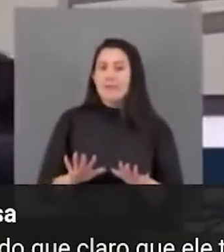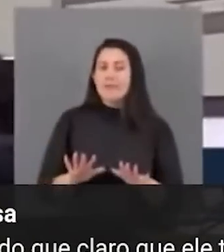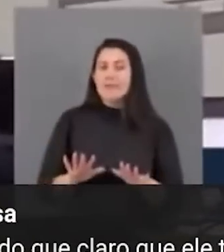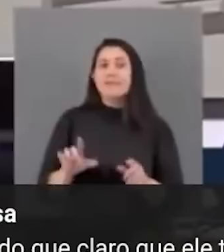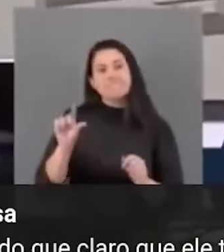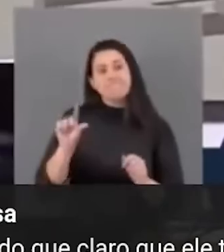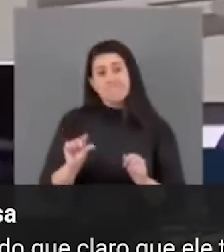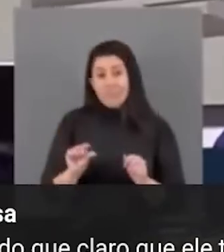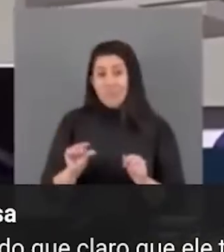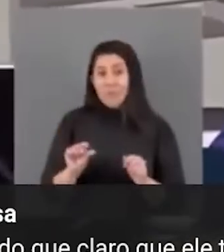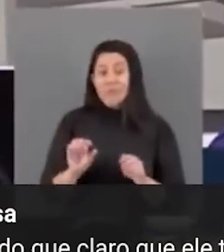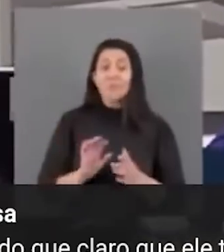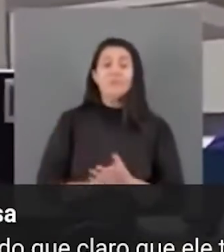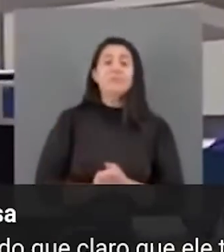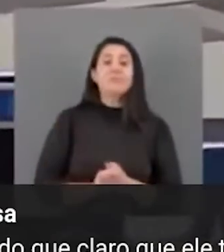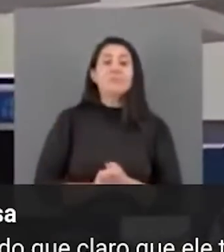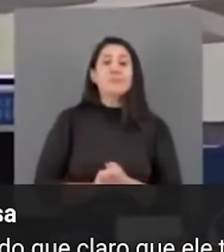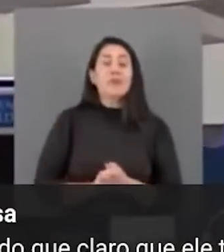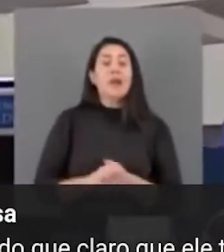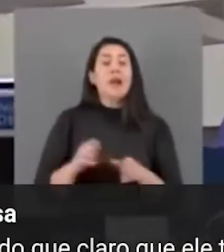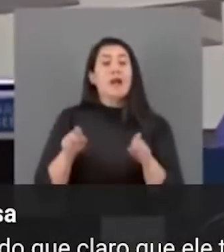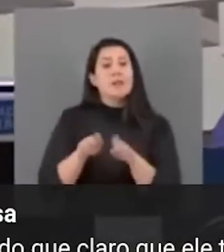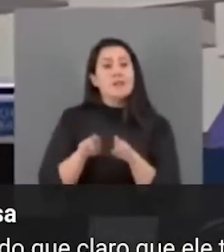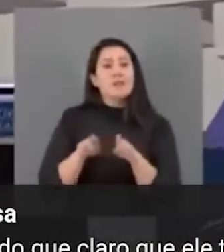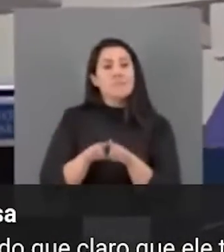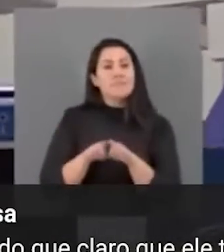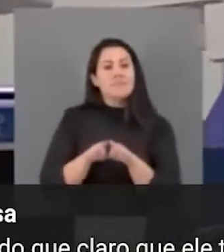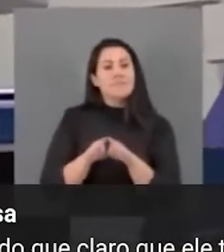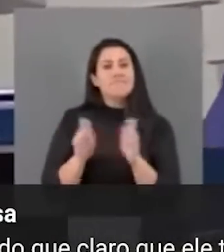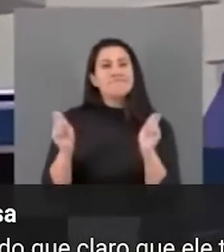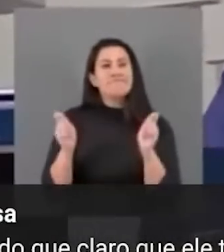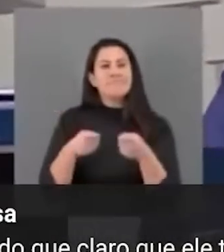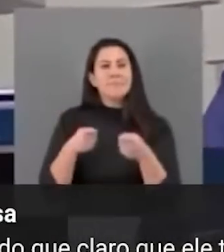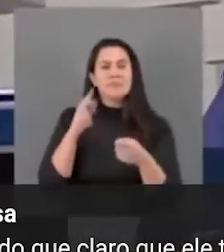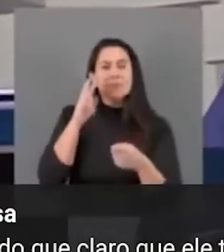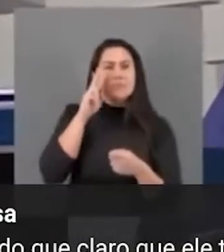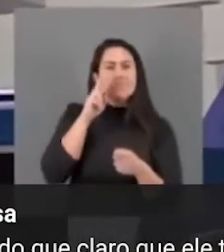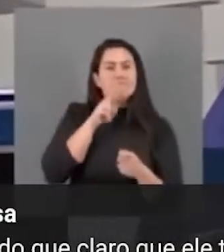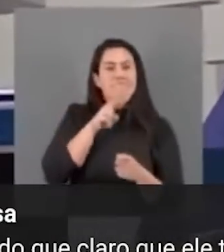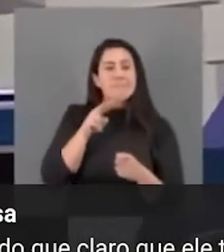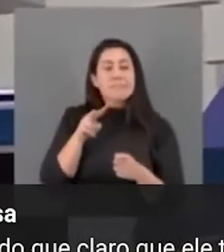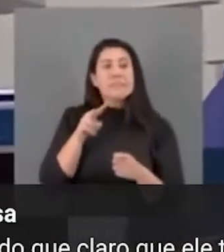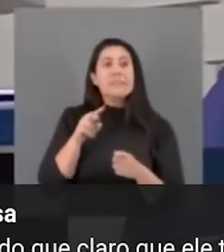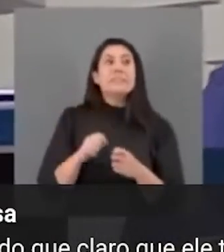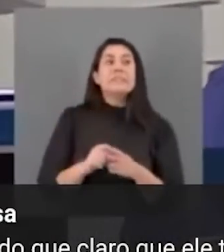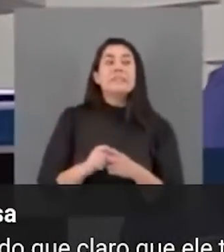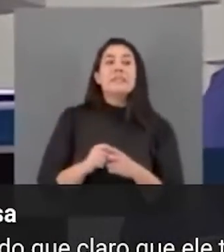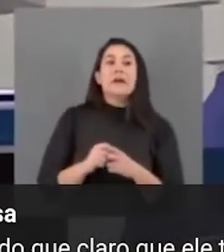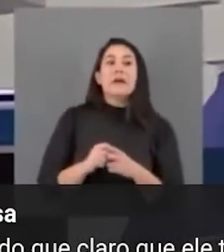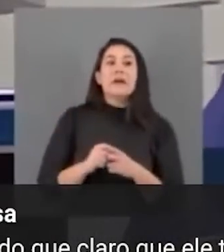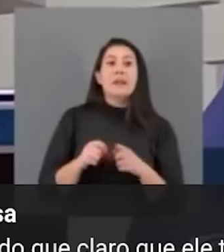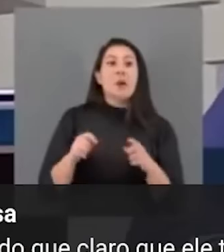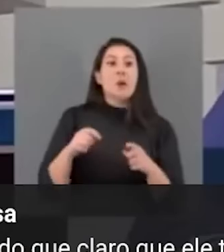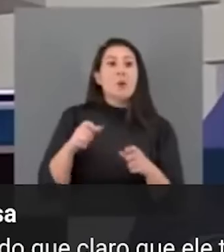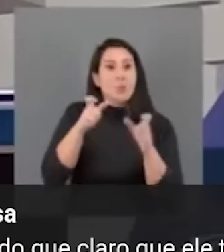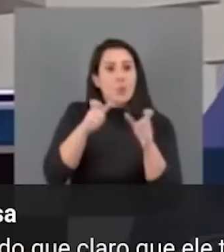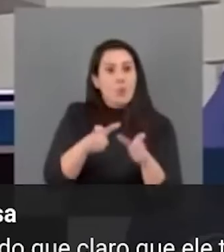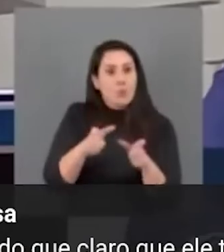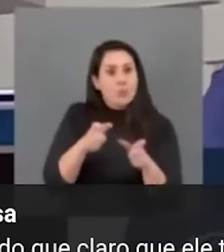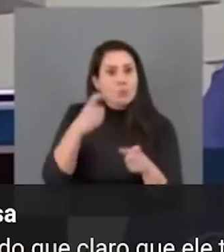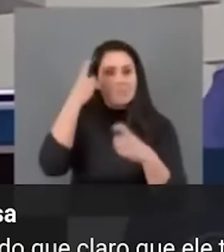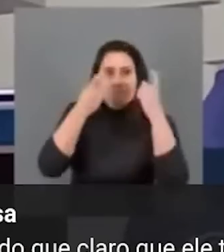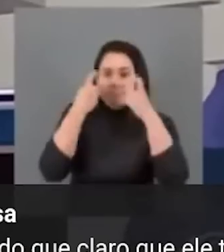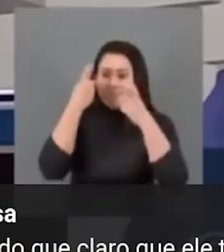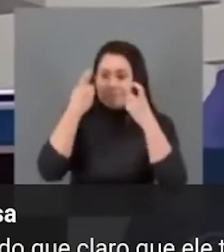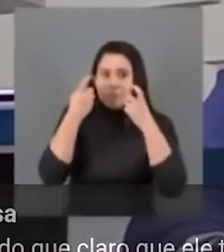E quando a gente olha a parte de rendimento real né que é uma coisa que a gente tem uma preocupação grande que é você ser capaz de recompor o salário acima